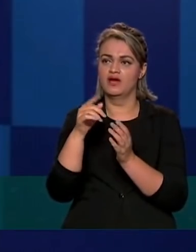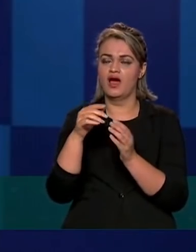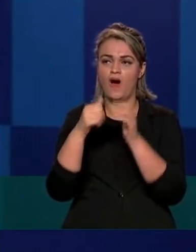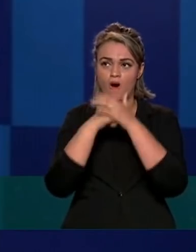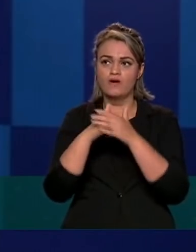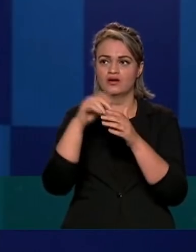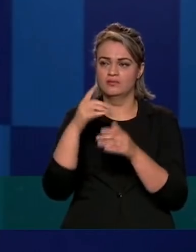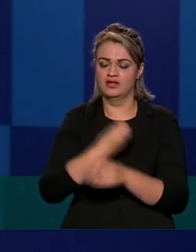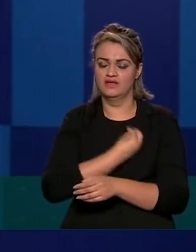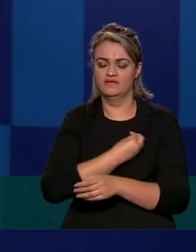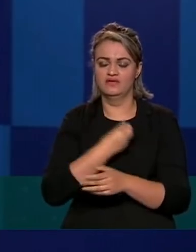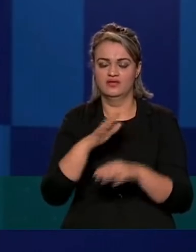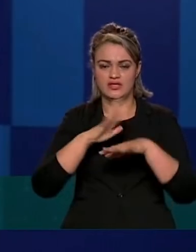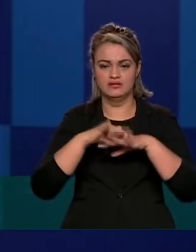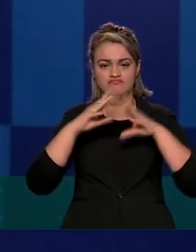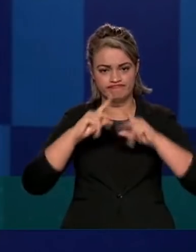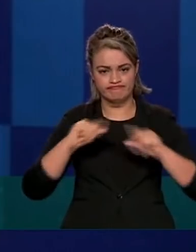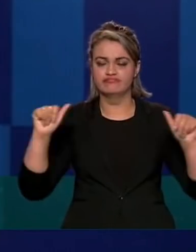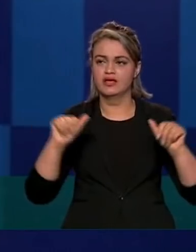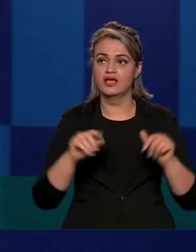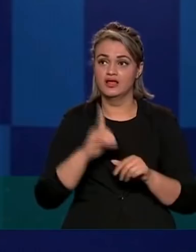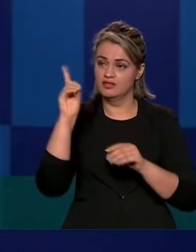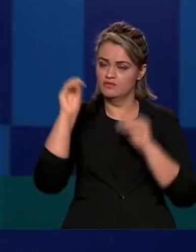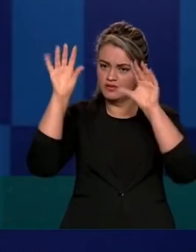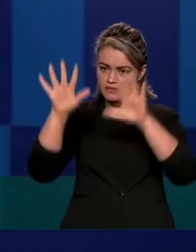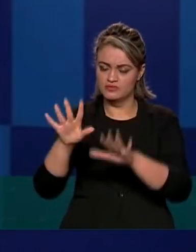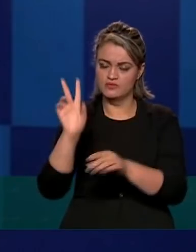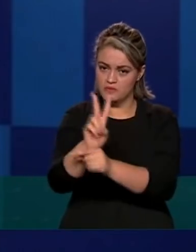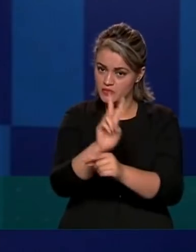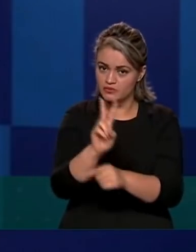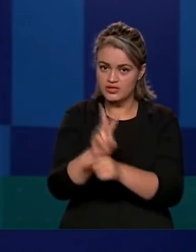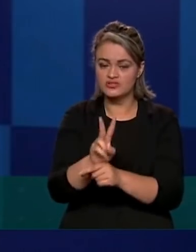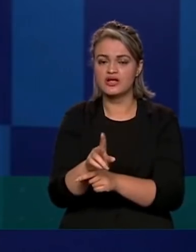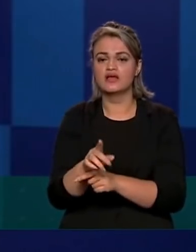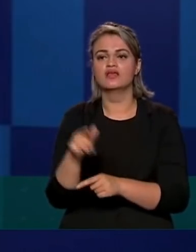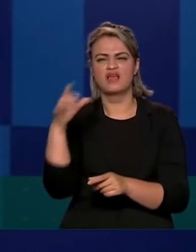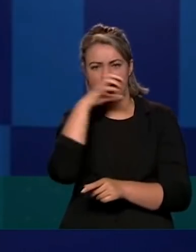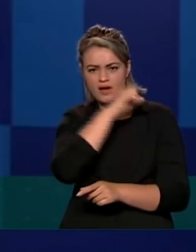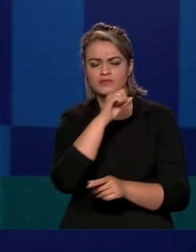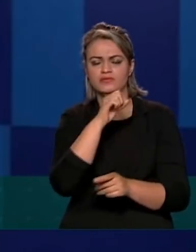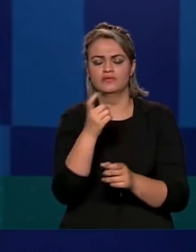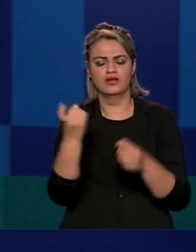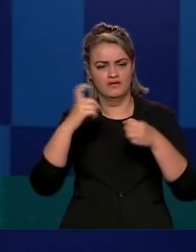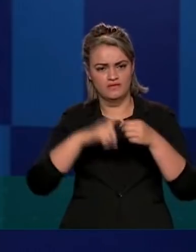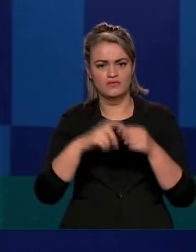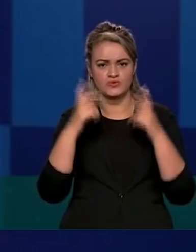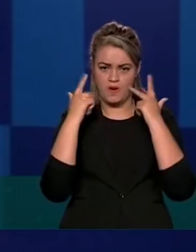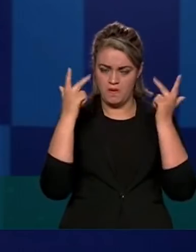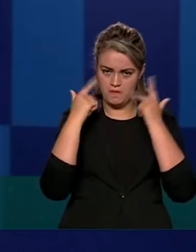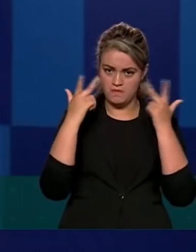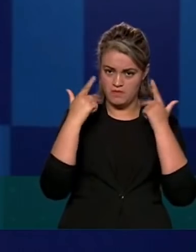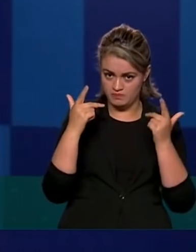pronta recuperação. Que o Senhor o abençoe e o guarde, e que dentro em breve ele esteja totalmente